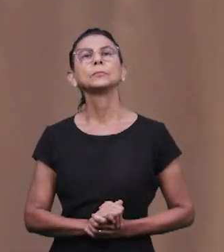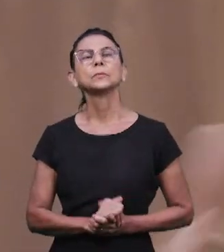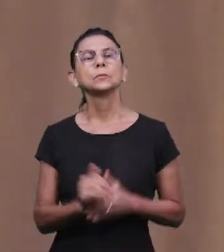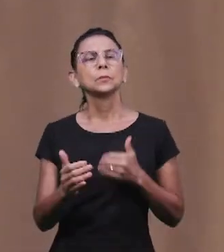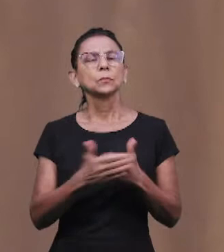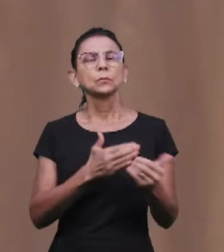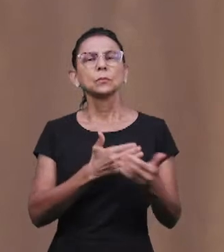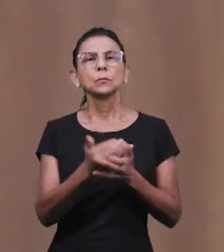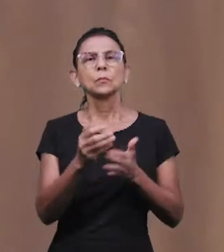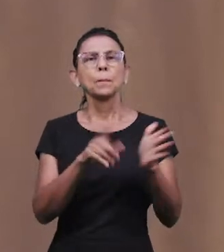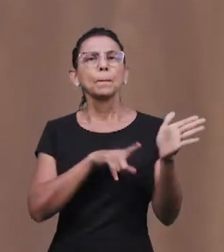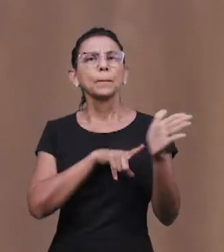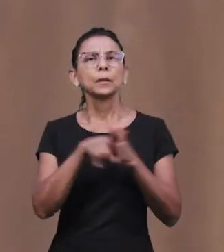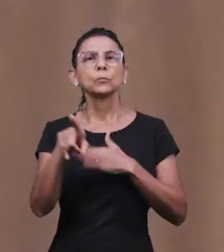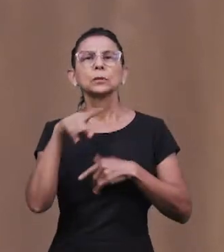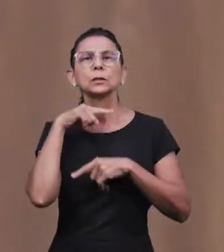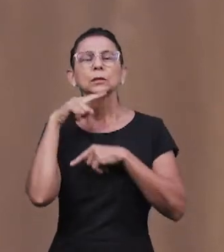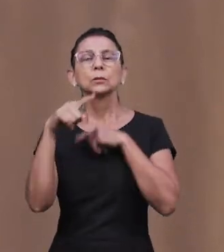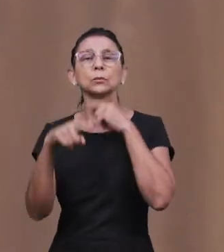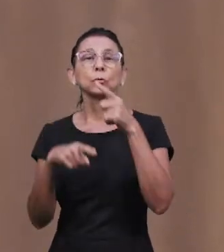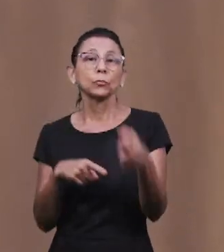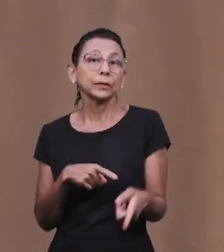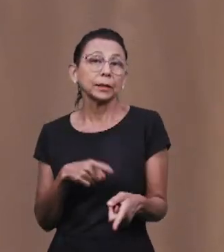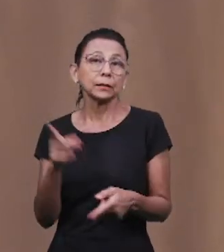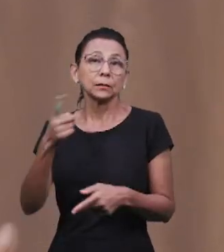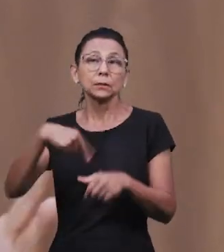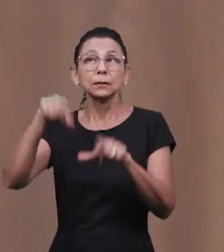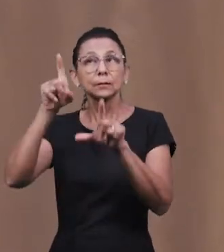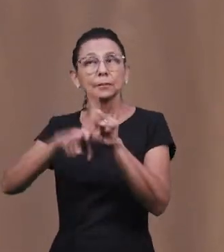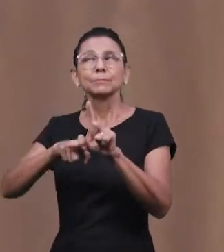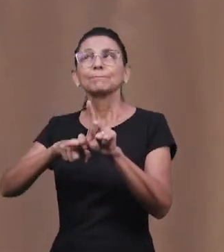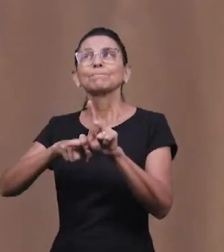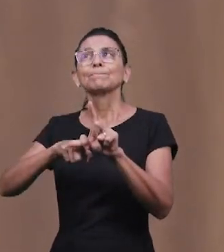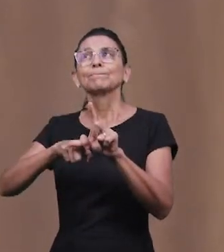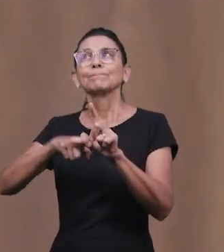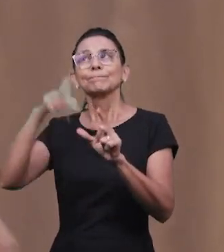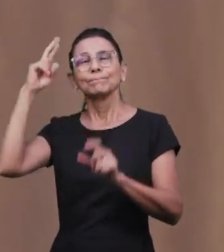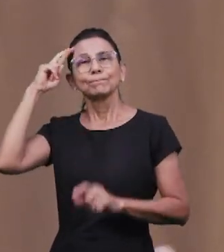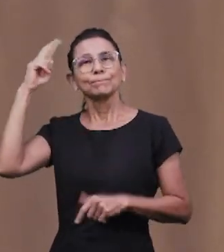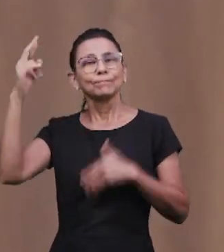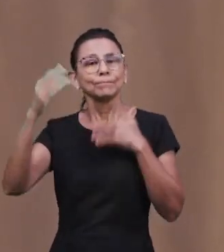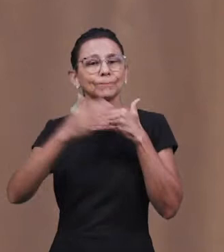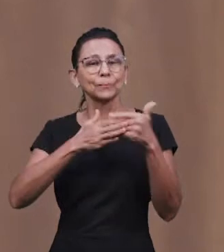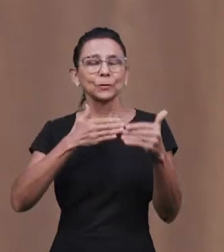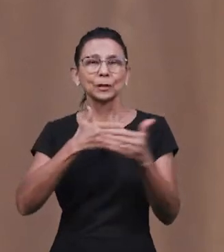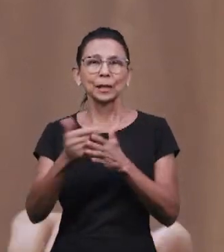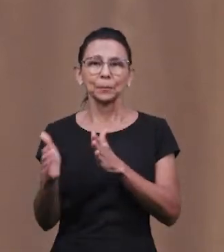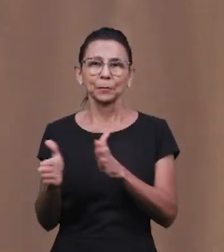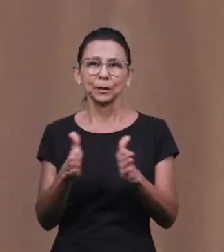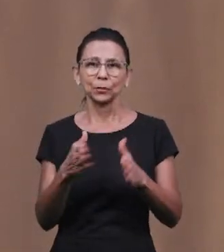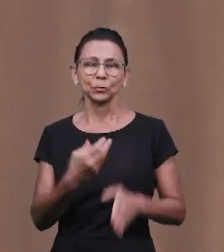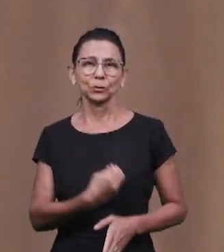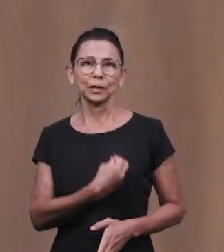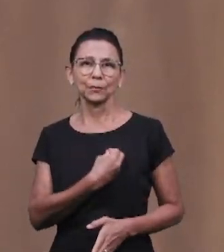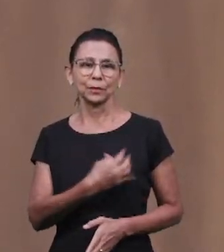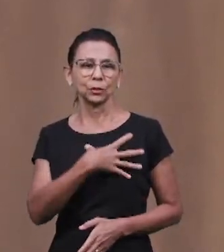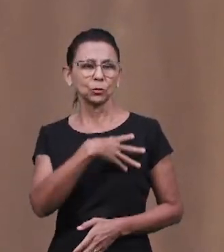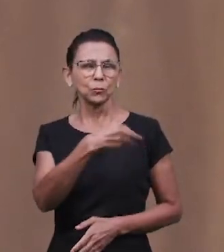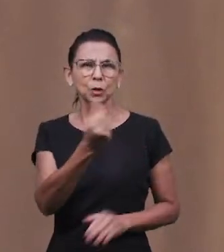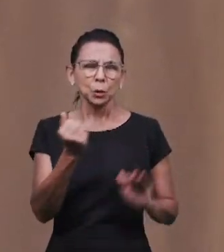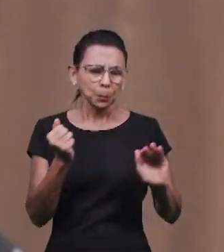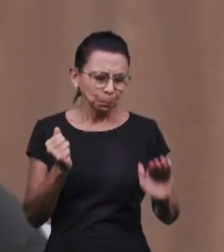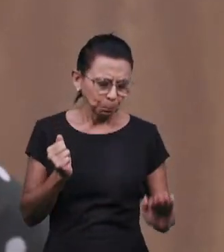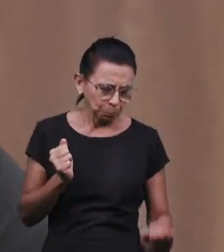esclarecer até mesmo este questionamento. Então, a nossa dependência é o Senhor, em qualquer